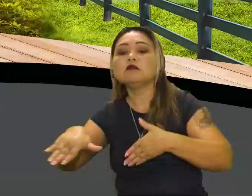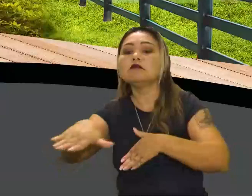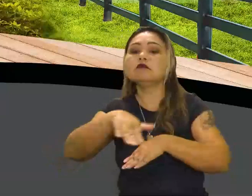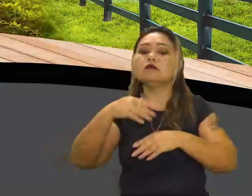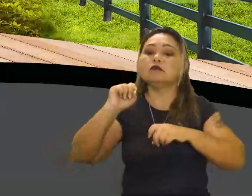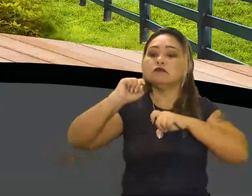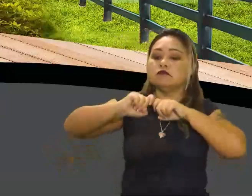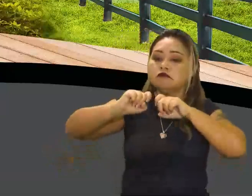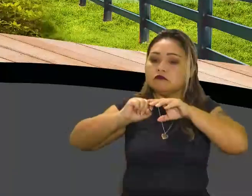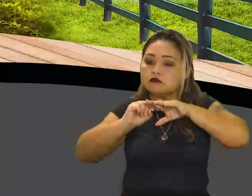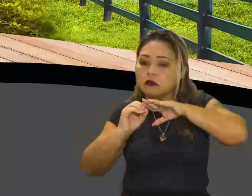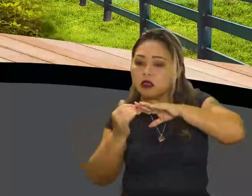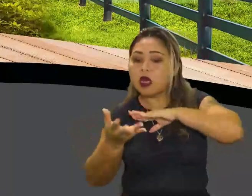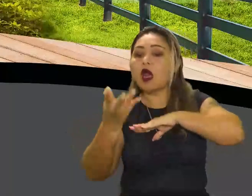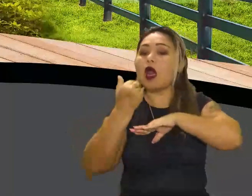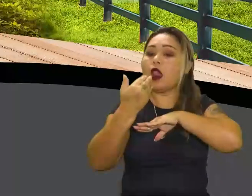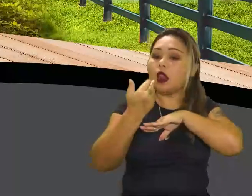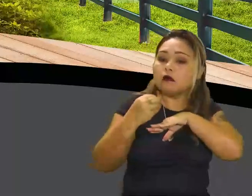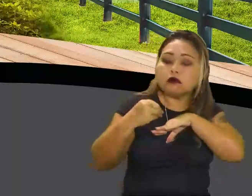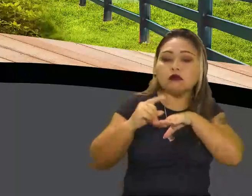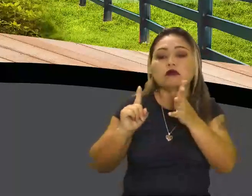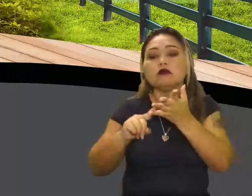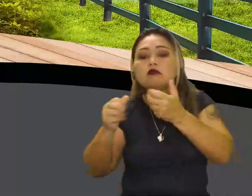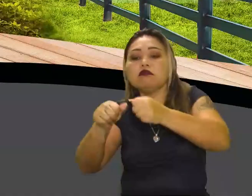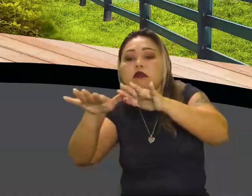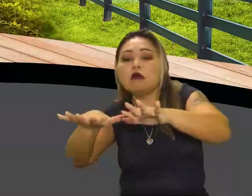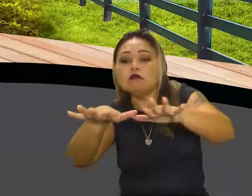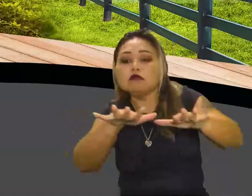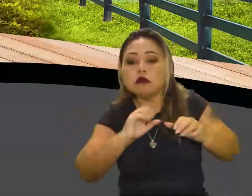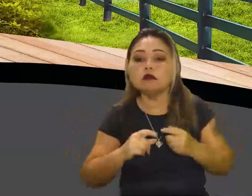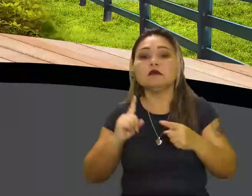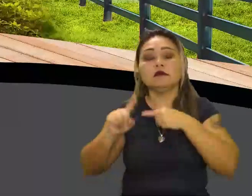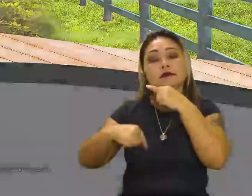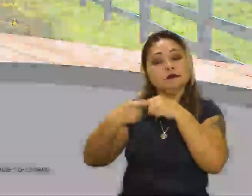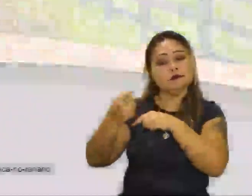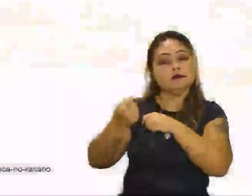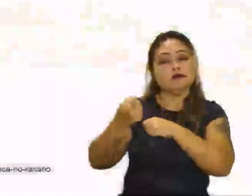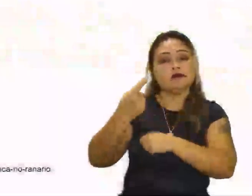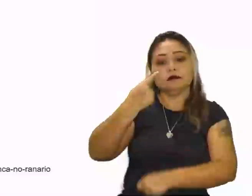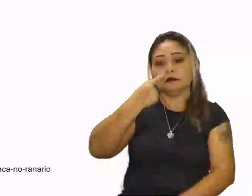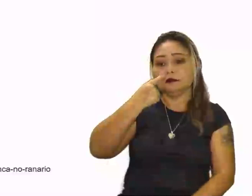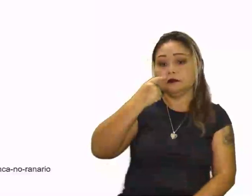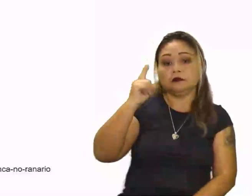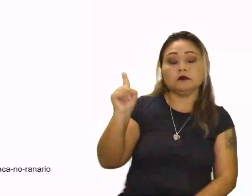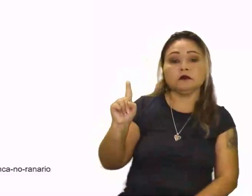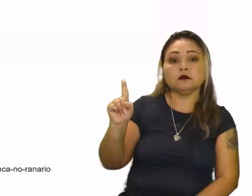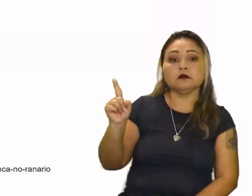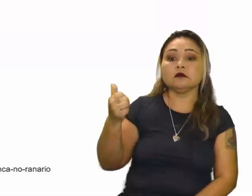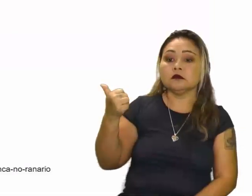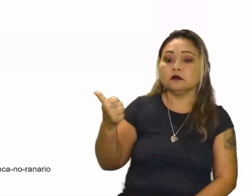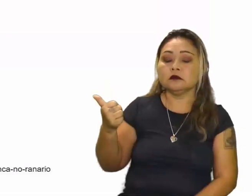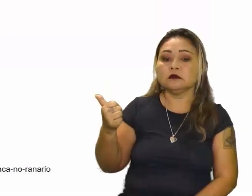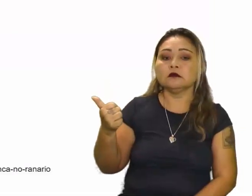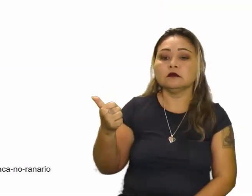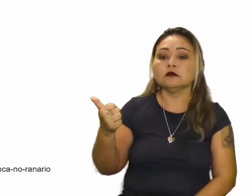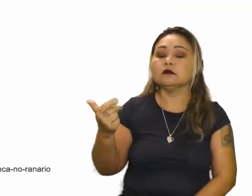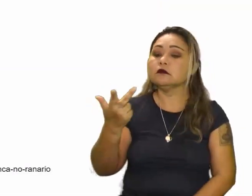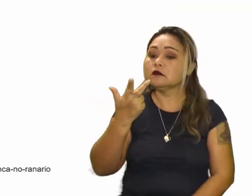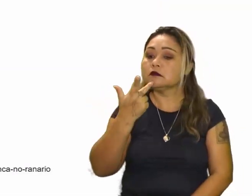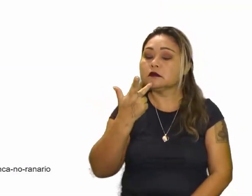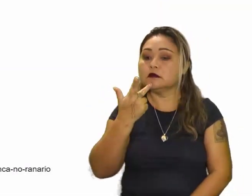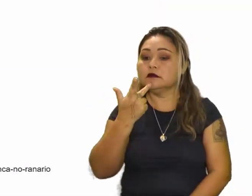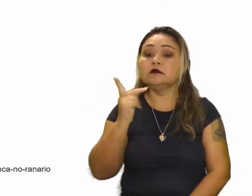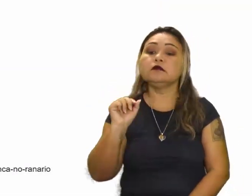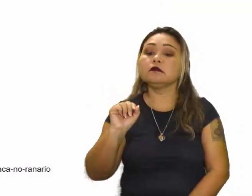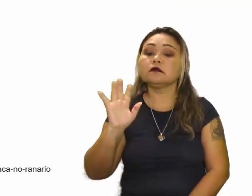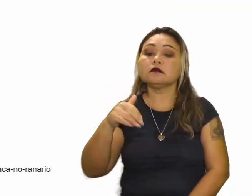sobre reprodução, alimentação e instalação, tá bom? Volta lá na tela. Agora sim, o que nós vamos ver?